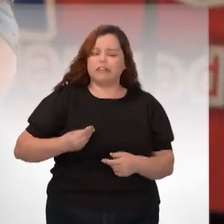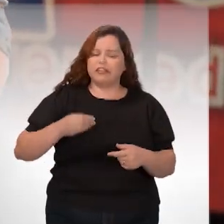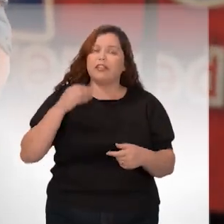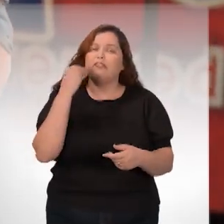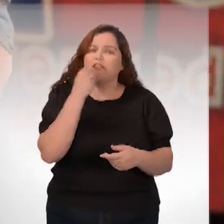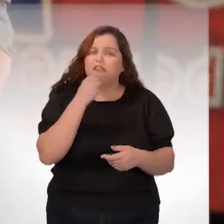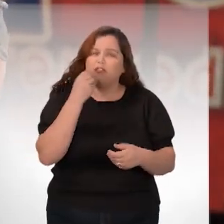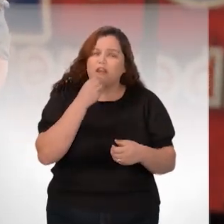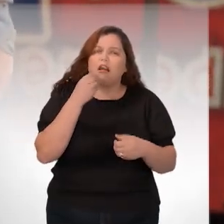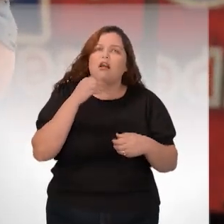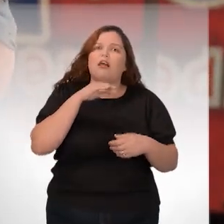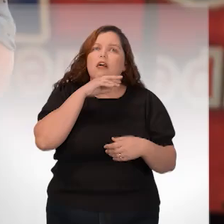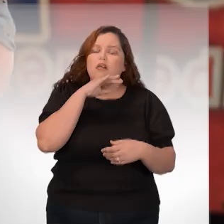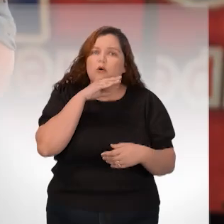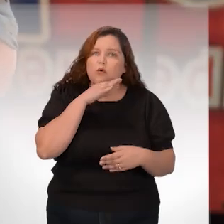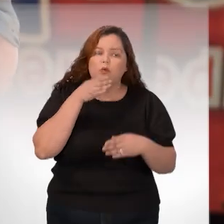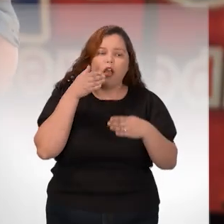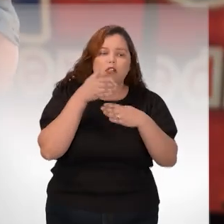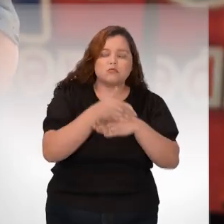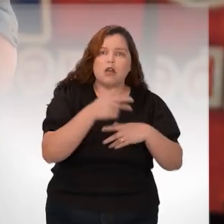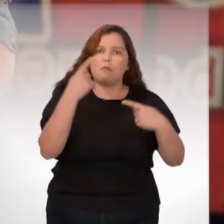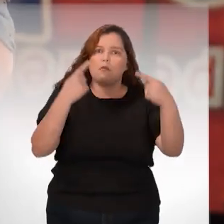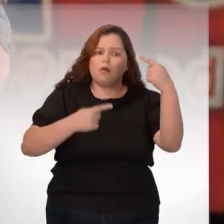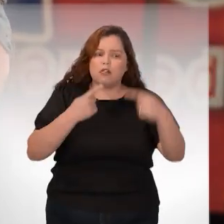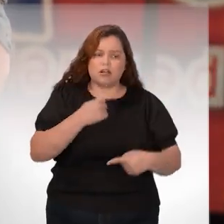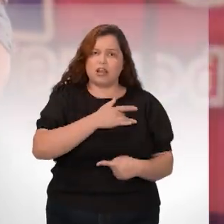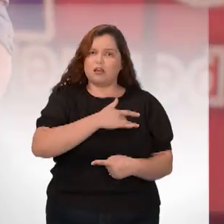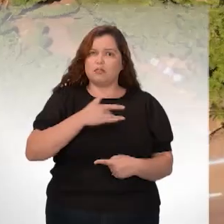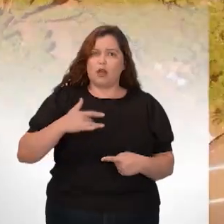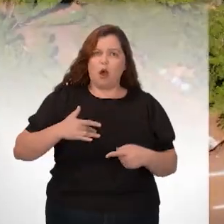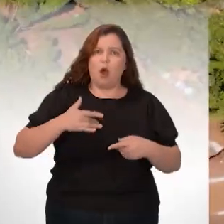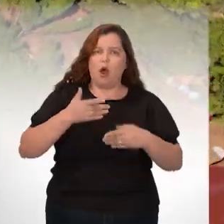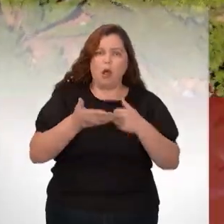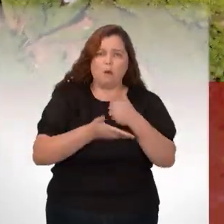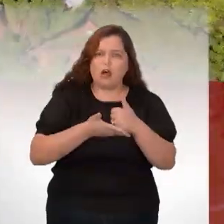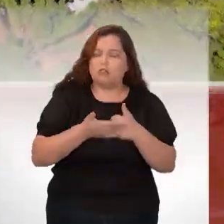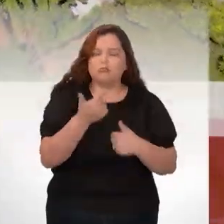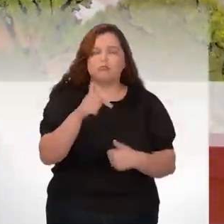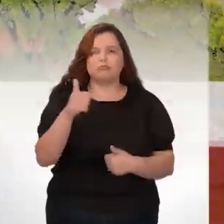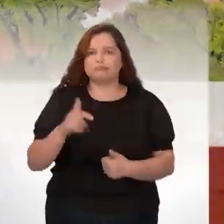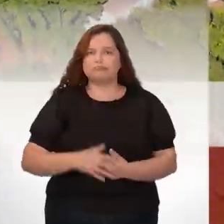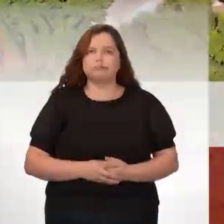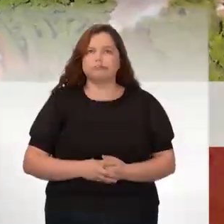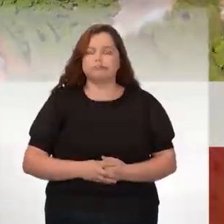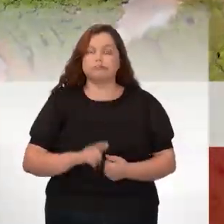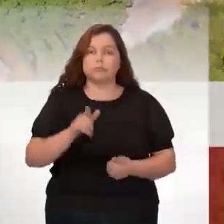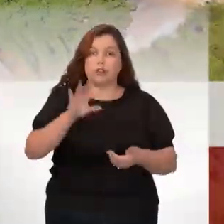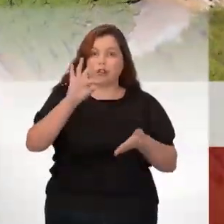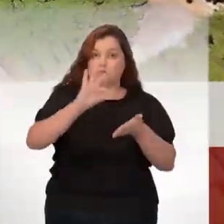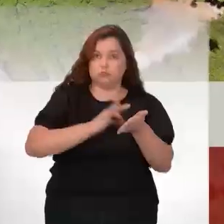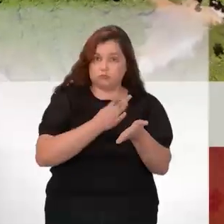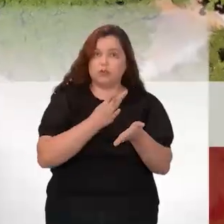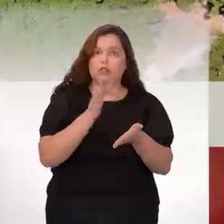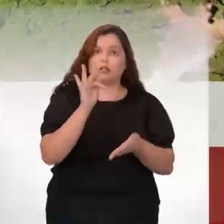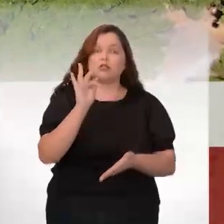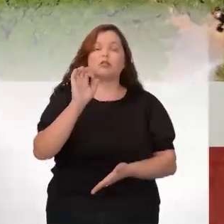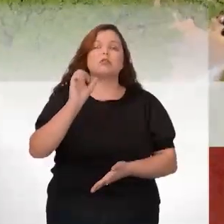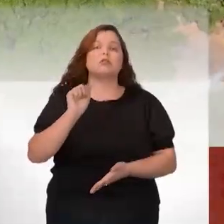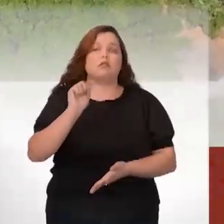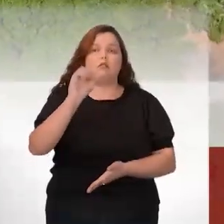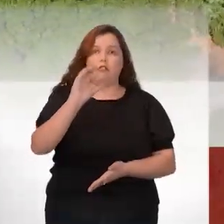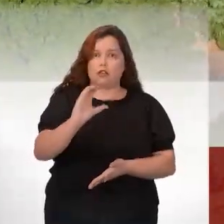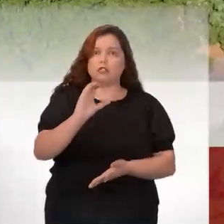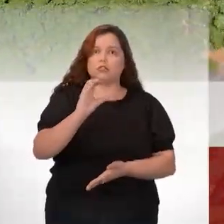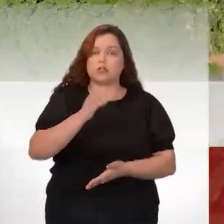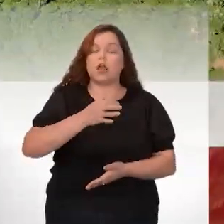de vulnerabilidade e sem acesso a políticas públicas básicas. No termo de ajustamento de conduta, o TAC, assinado com o município